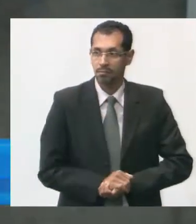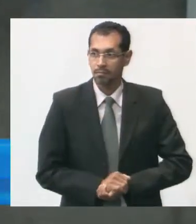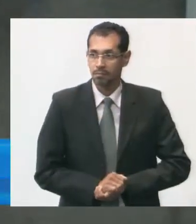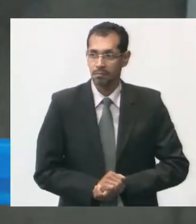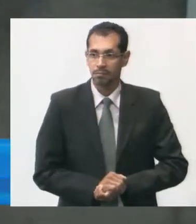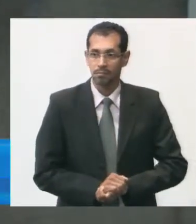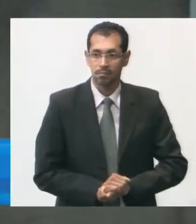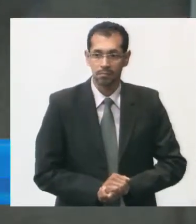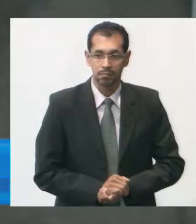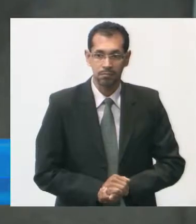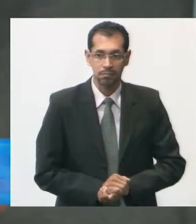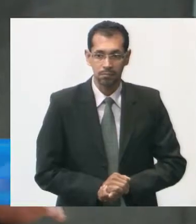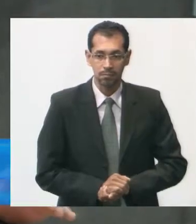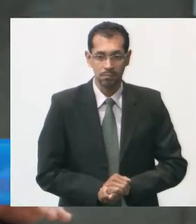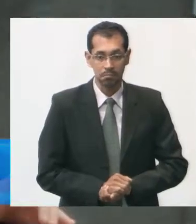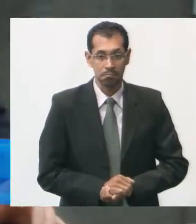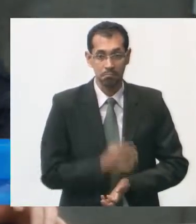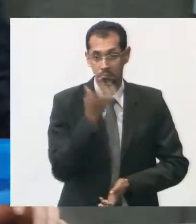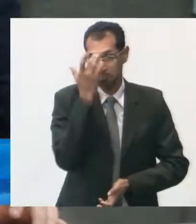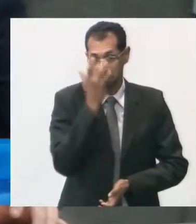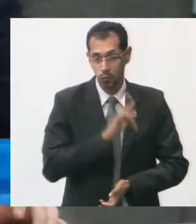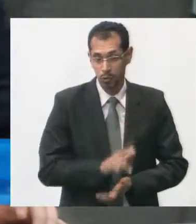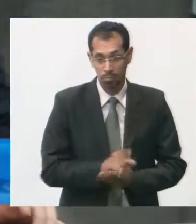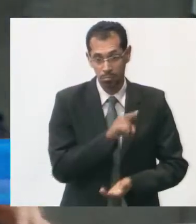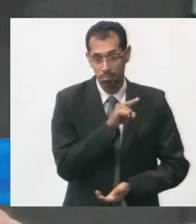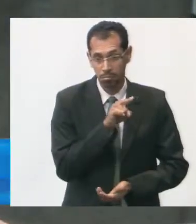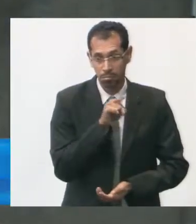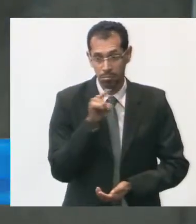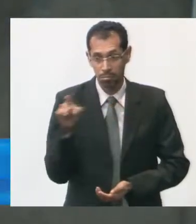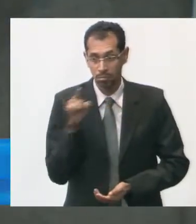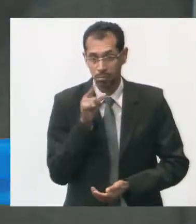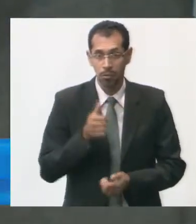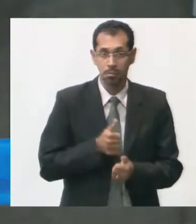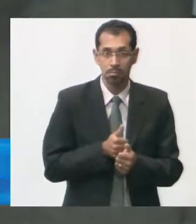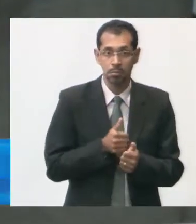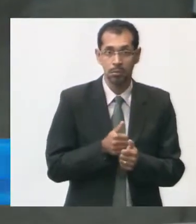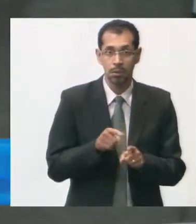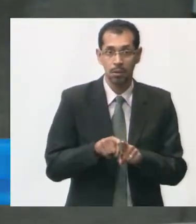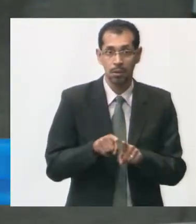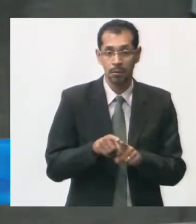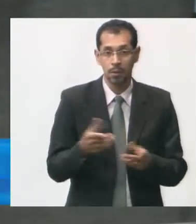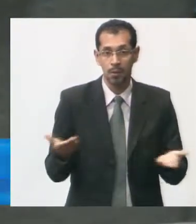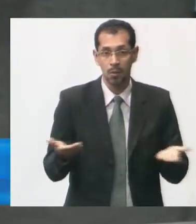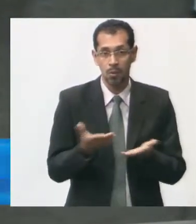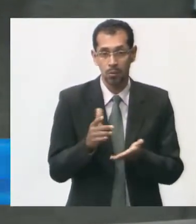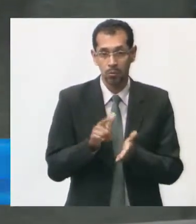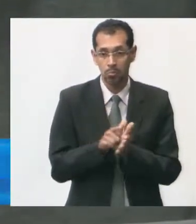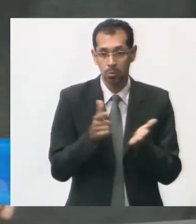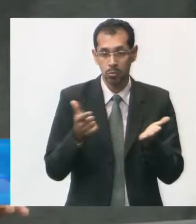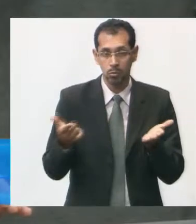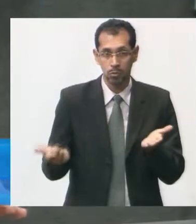não sei se vossas excelências acompanharam, mas tem uma matéria hoje no jornal